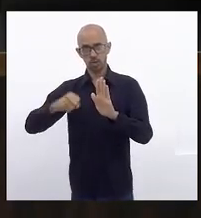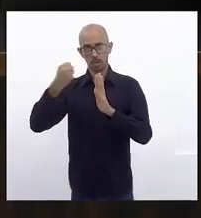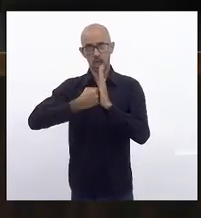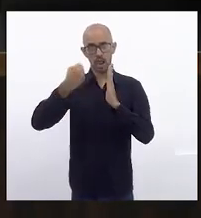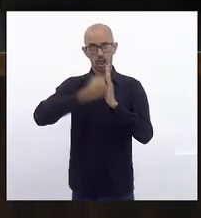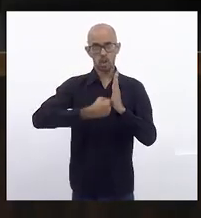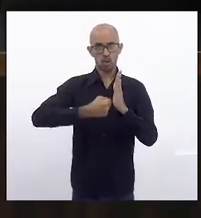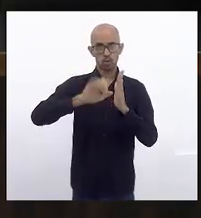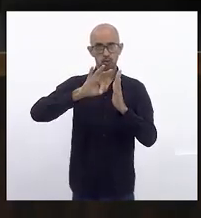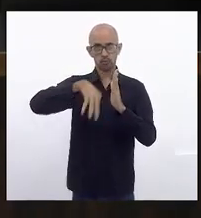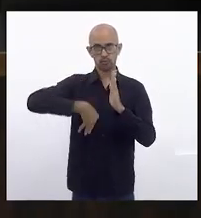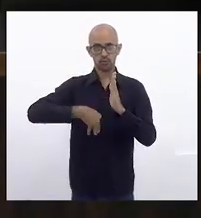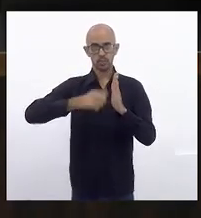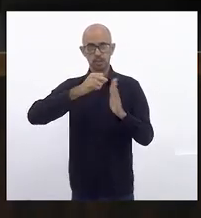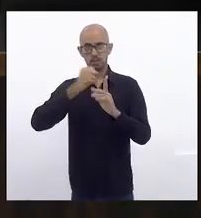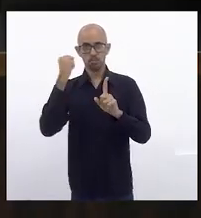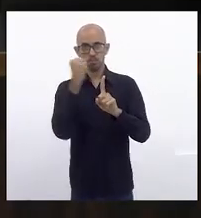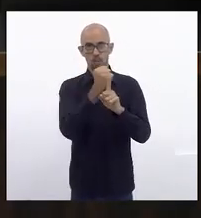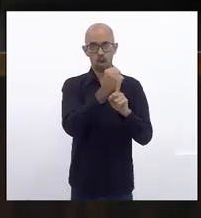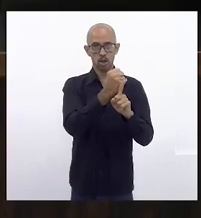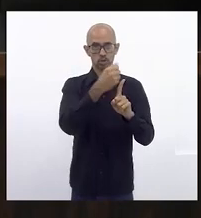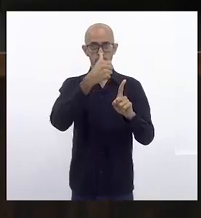do feminicídio.